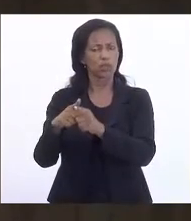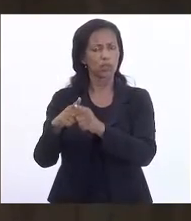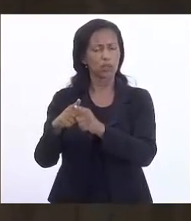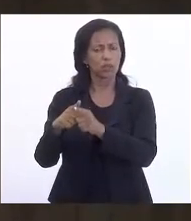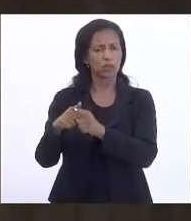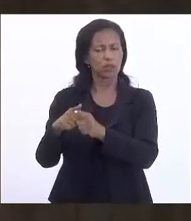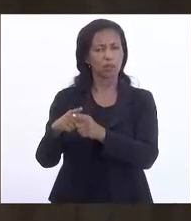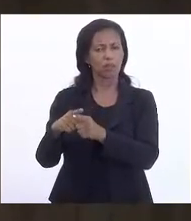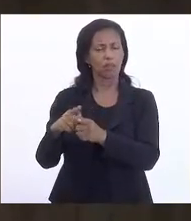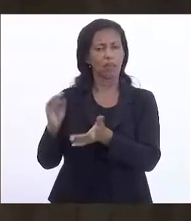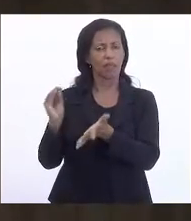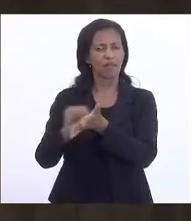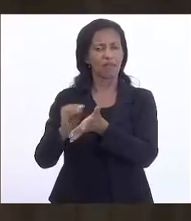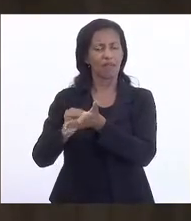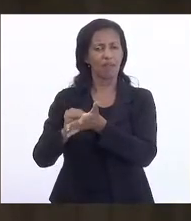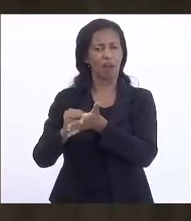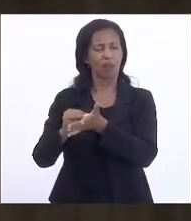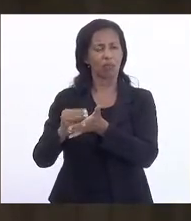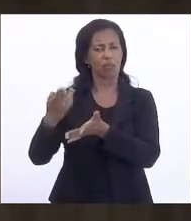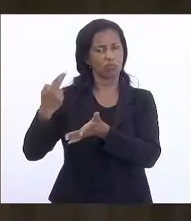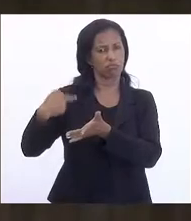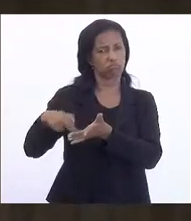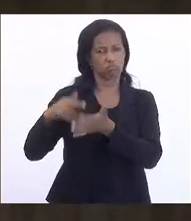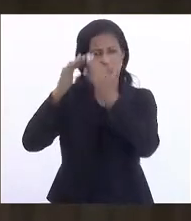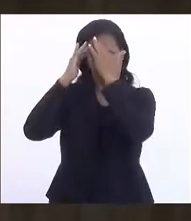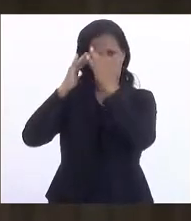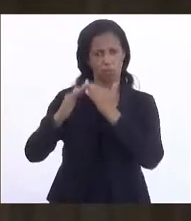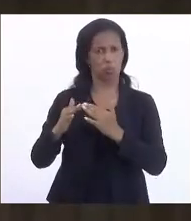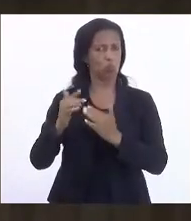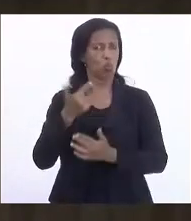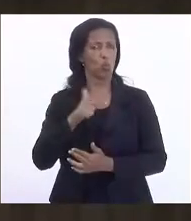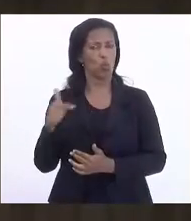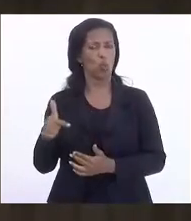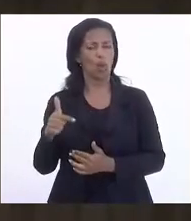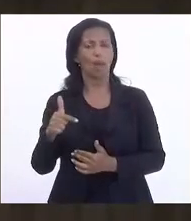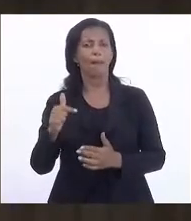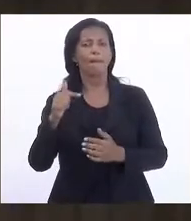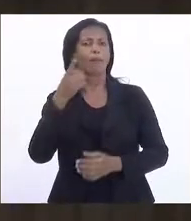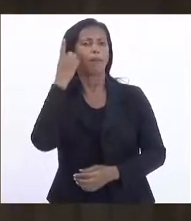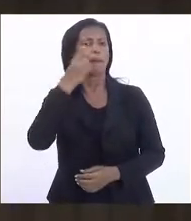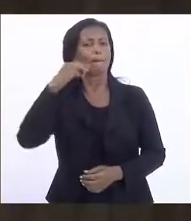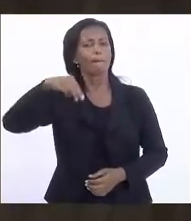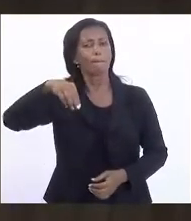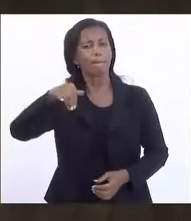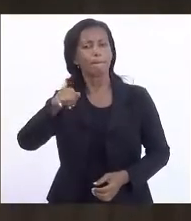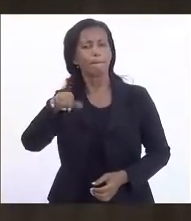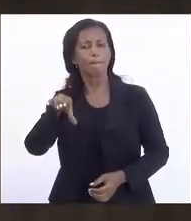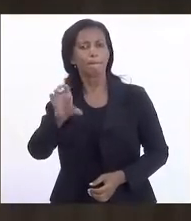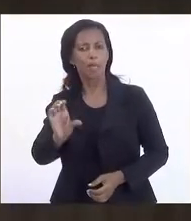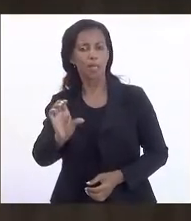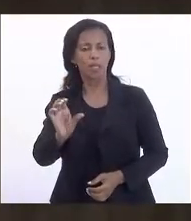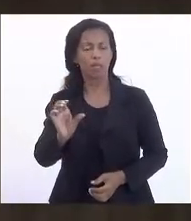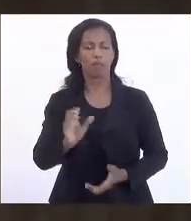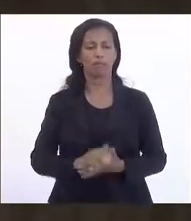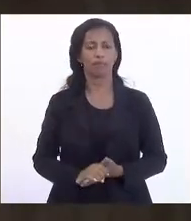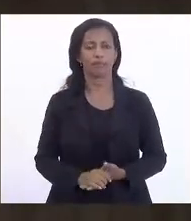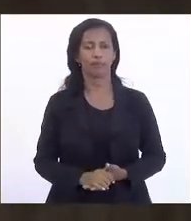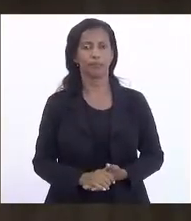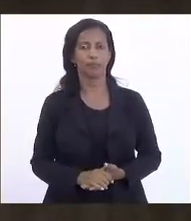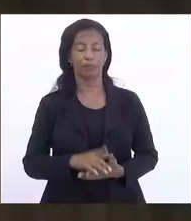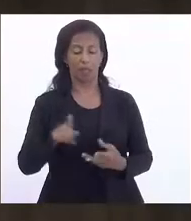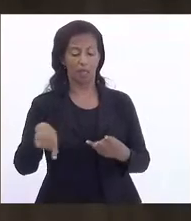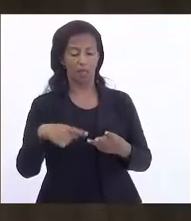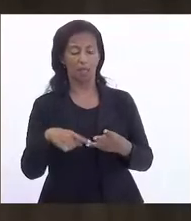presidida pelo deputado Carlos Mink, inclusive e intensamente contra as discriminações religiosas. A